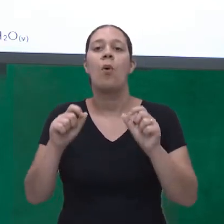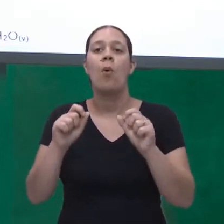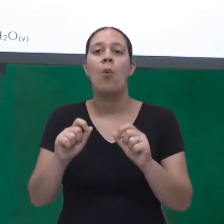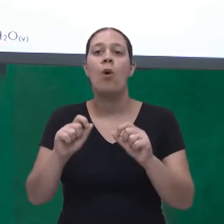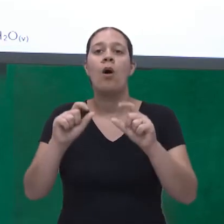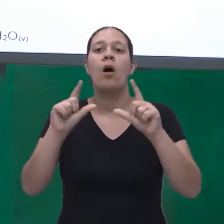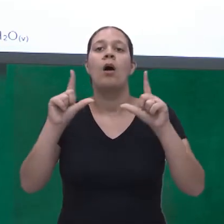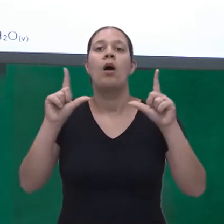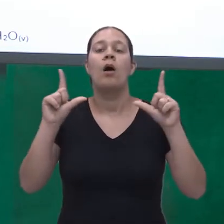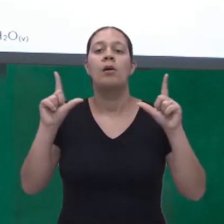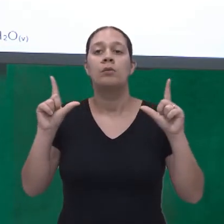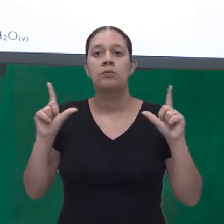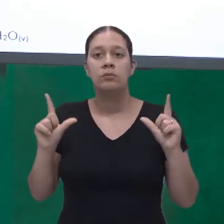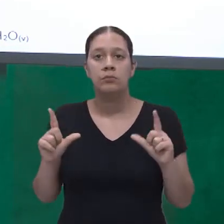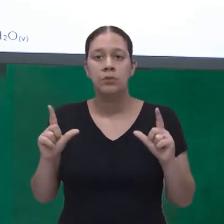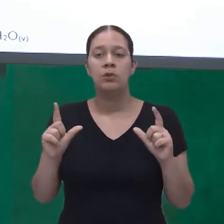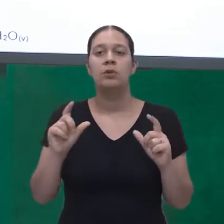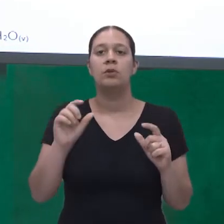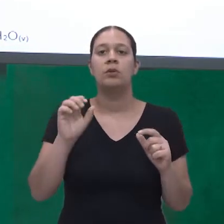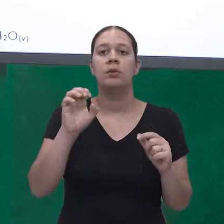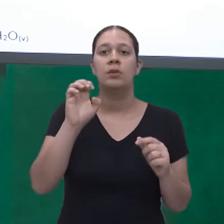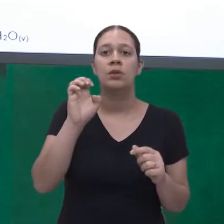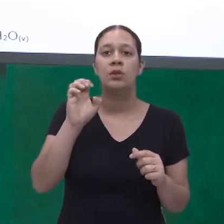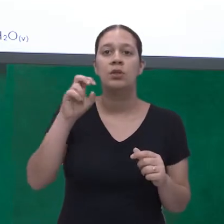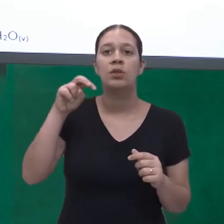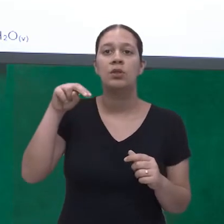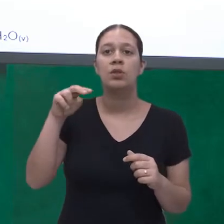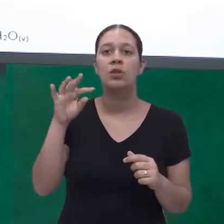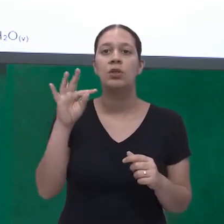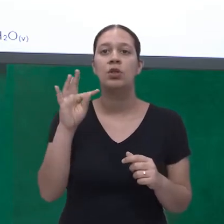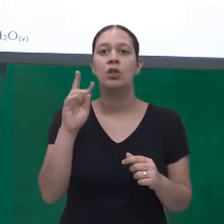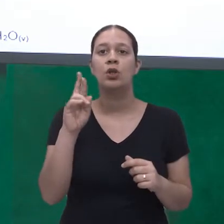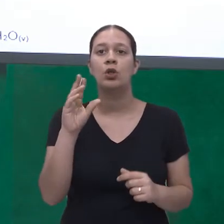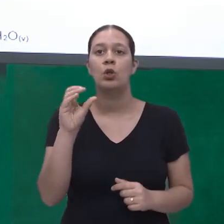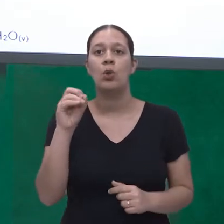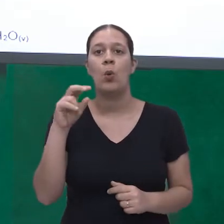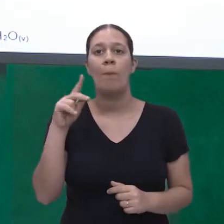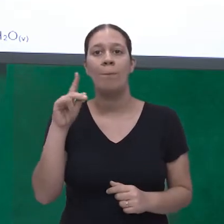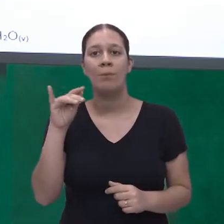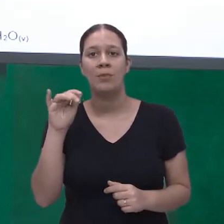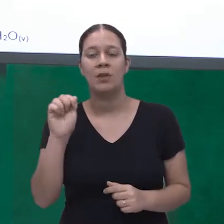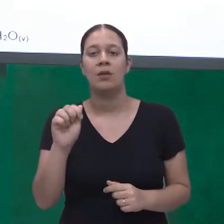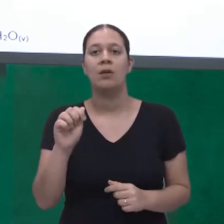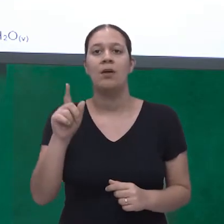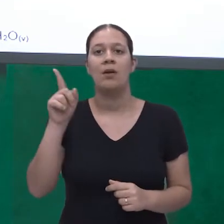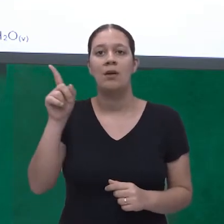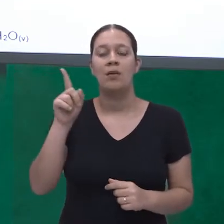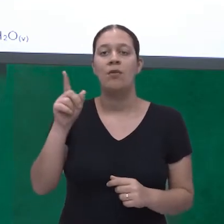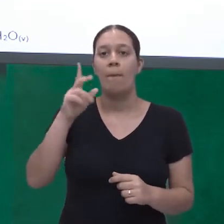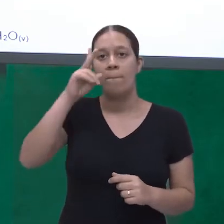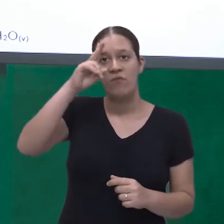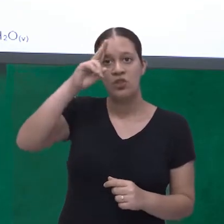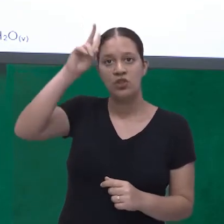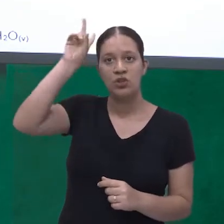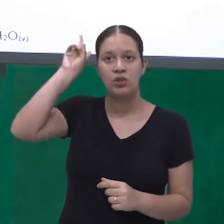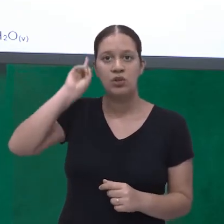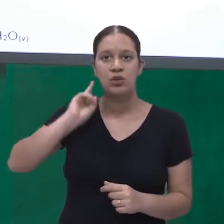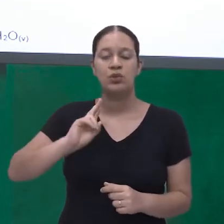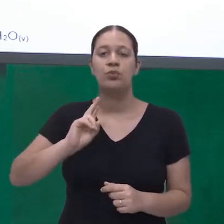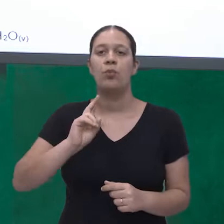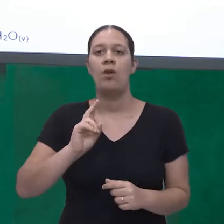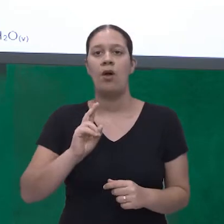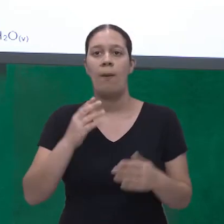exemplos de que vocês devem fixar que aparecem em provas de vestibulares como aumento de